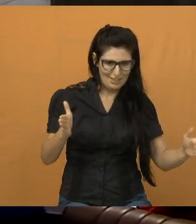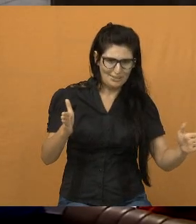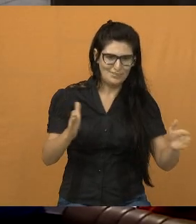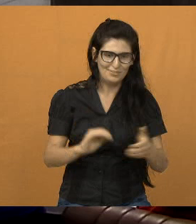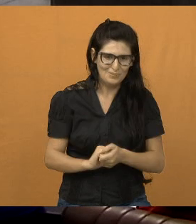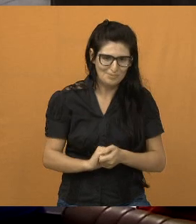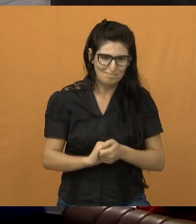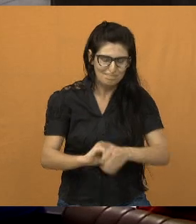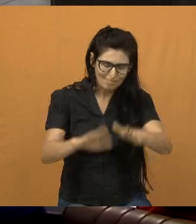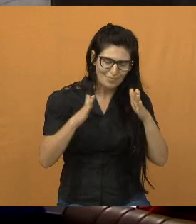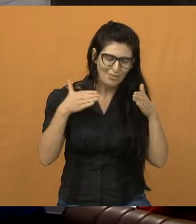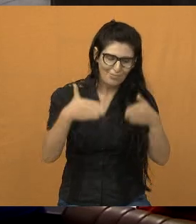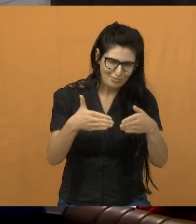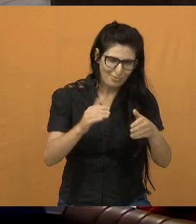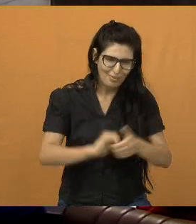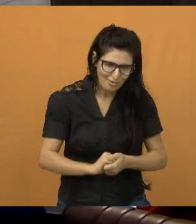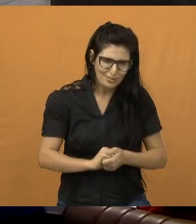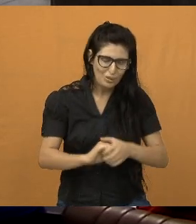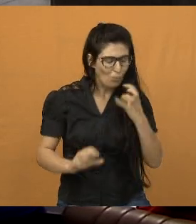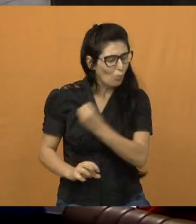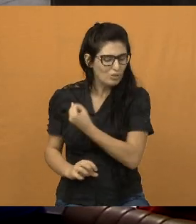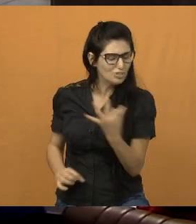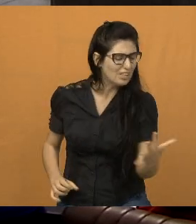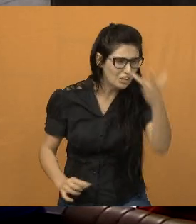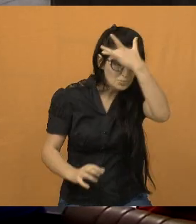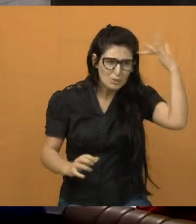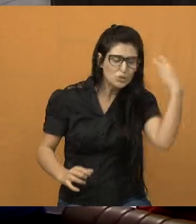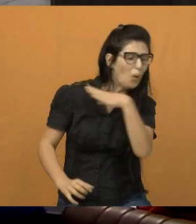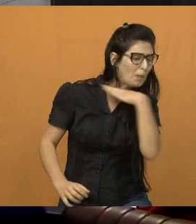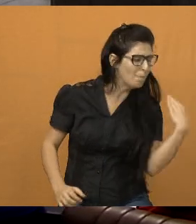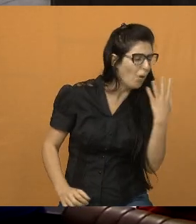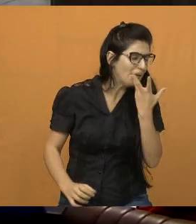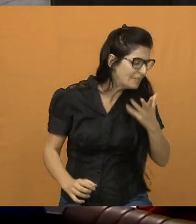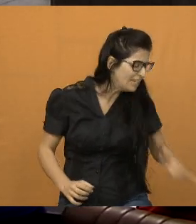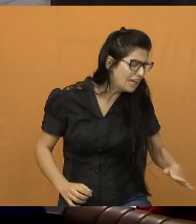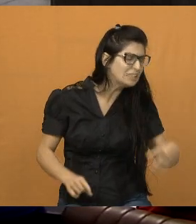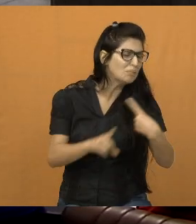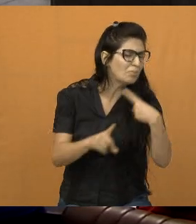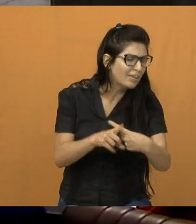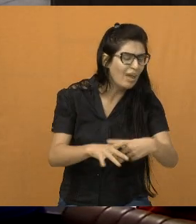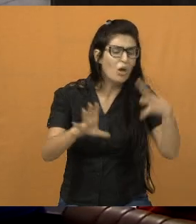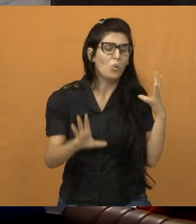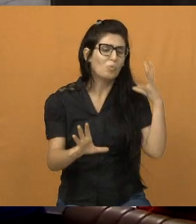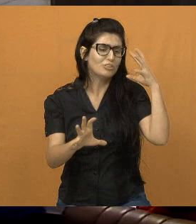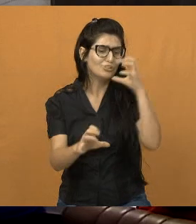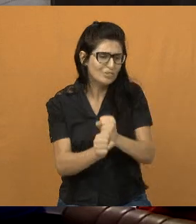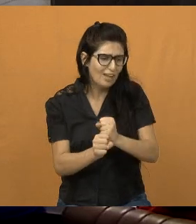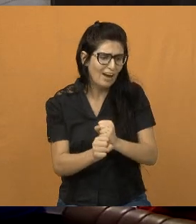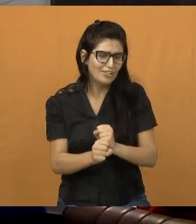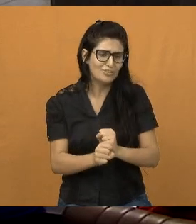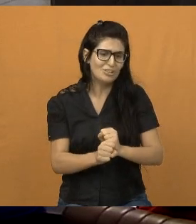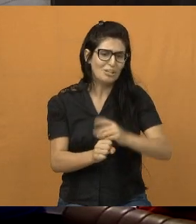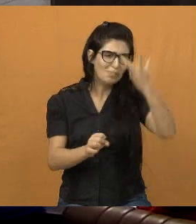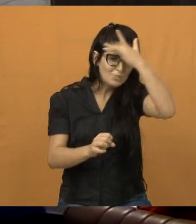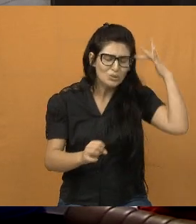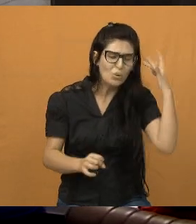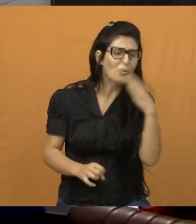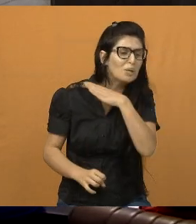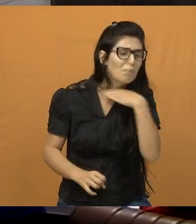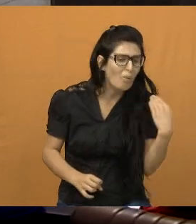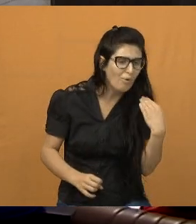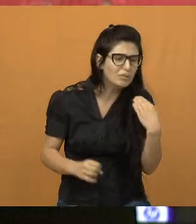de definição da taxa de mortalidade infantil. Quem faz esse cálculo é o Comitê de Mortalidade, é um